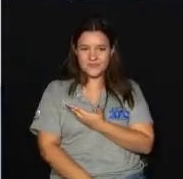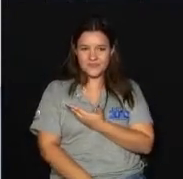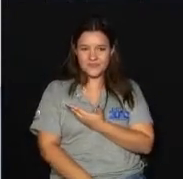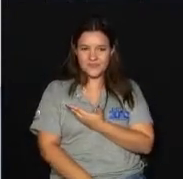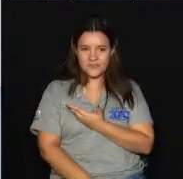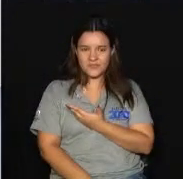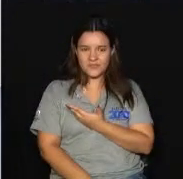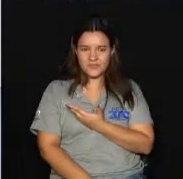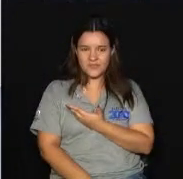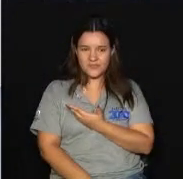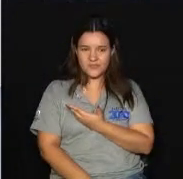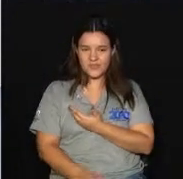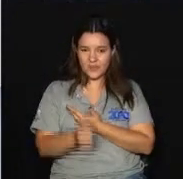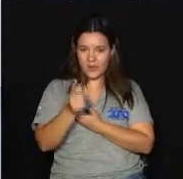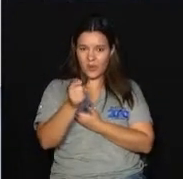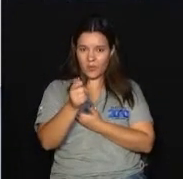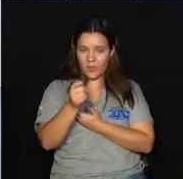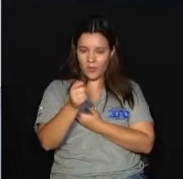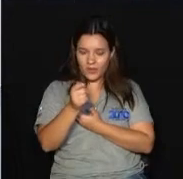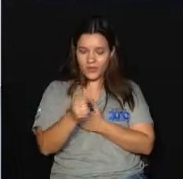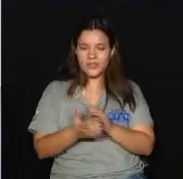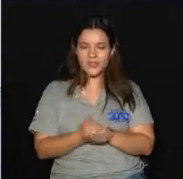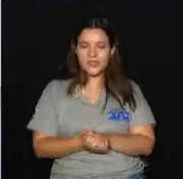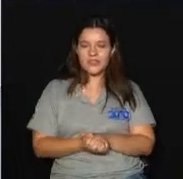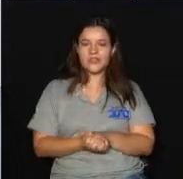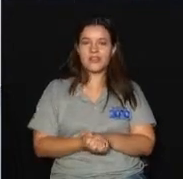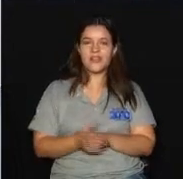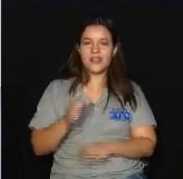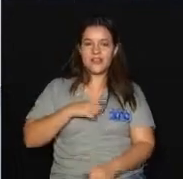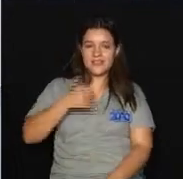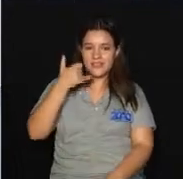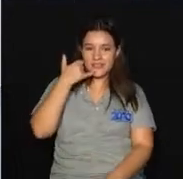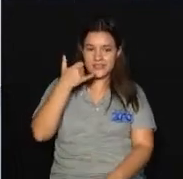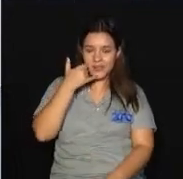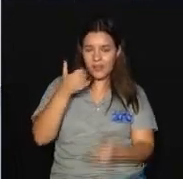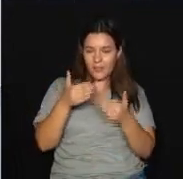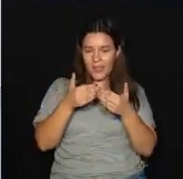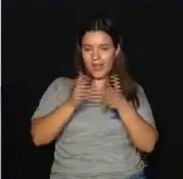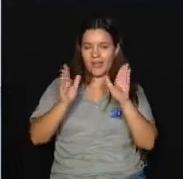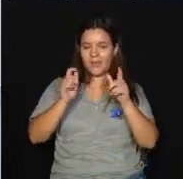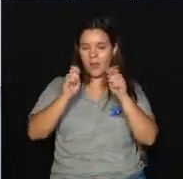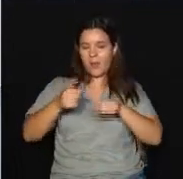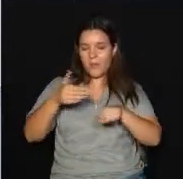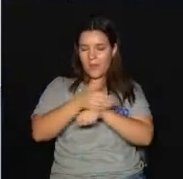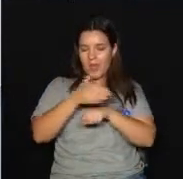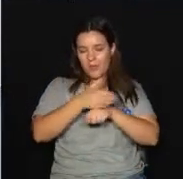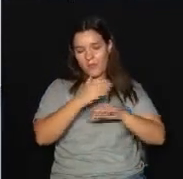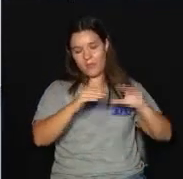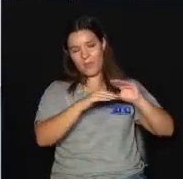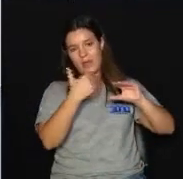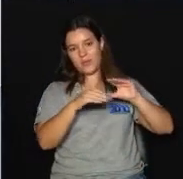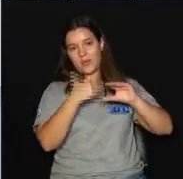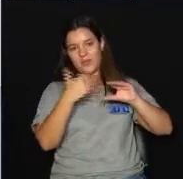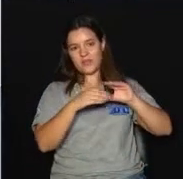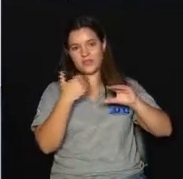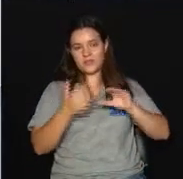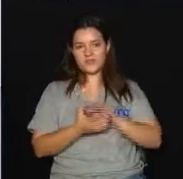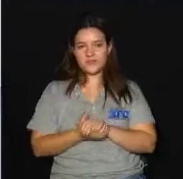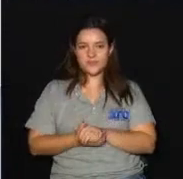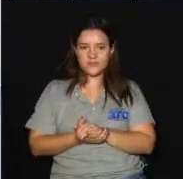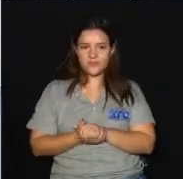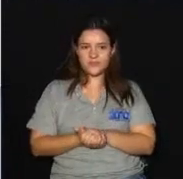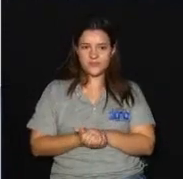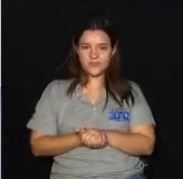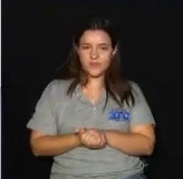978293776. O QR Code aqui também vai com a câmera do seu celular para você poder participar e enviar sua mensagem. Paulo